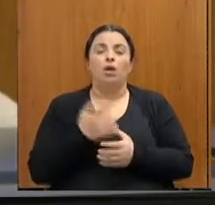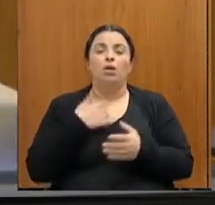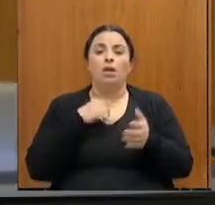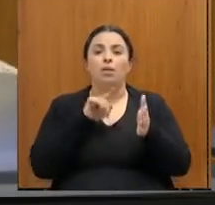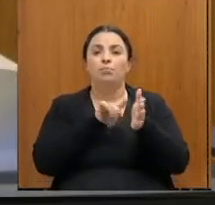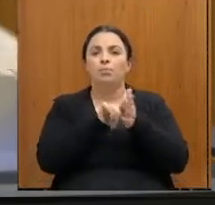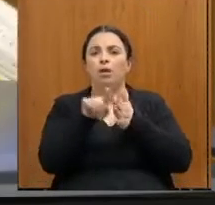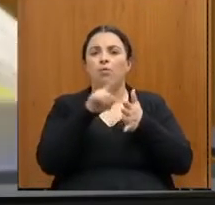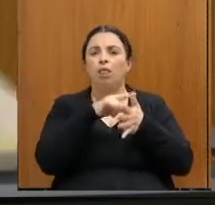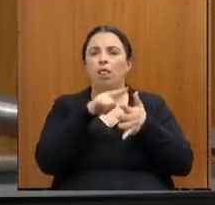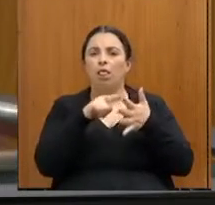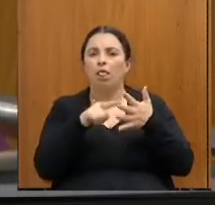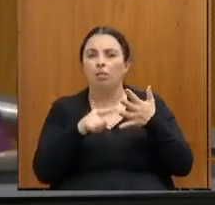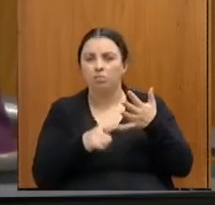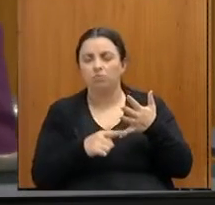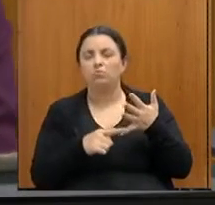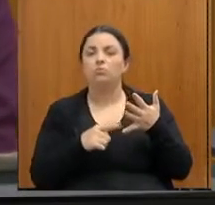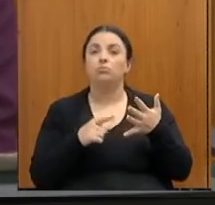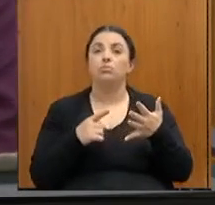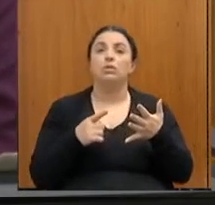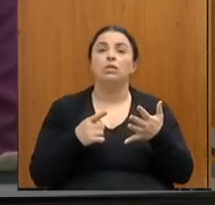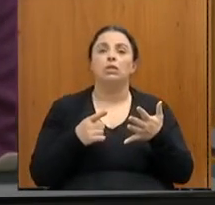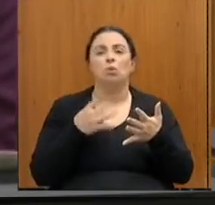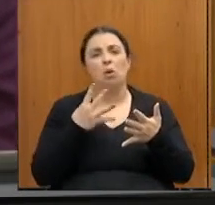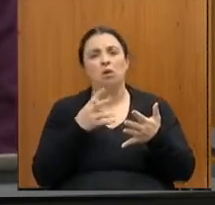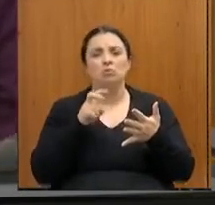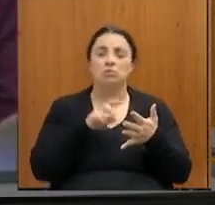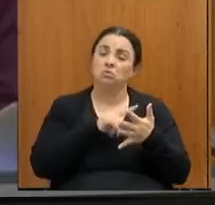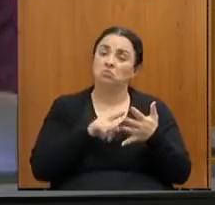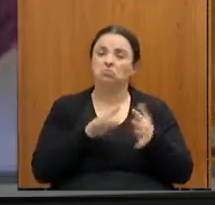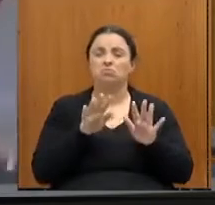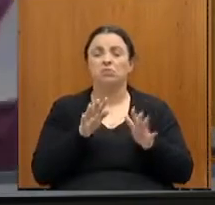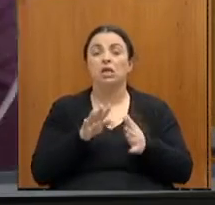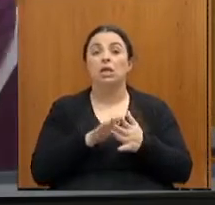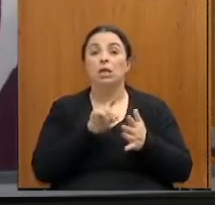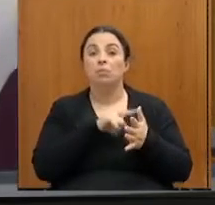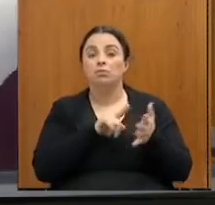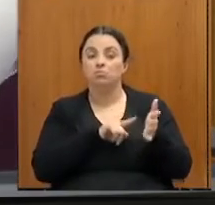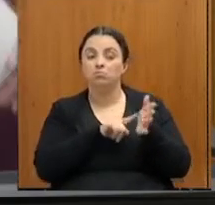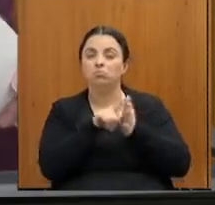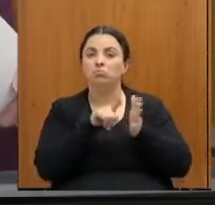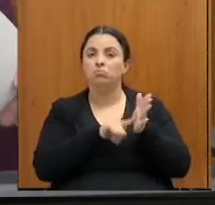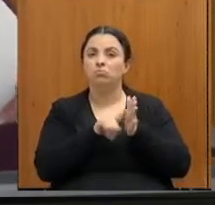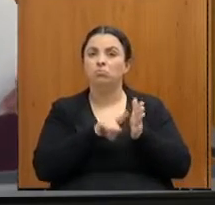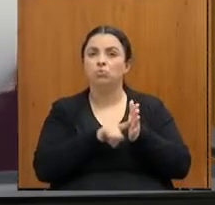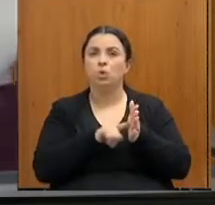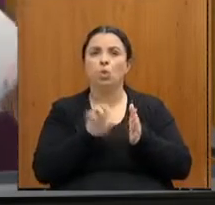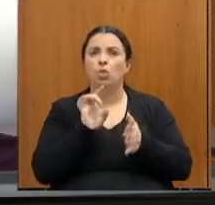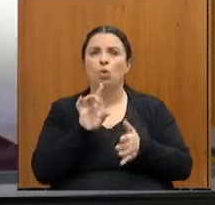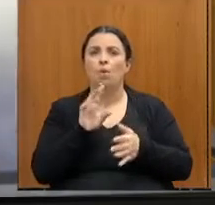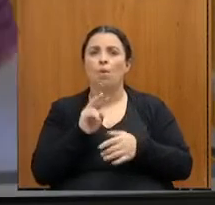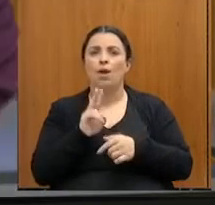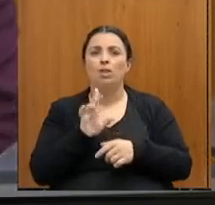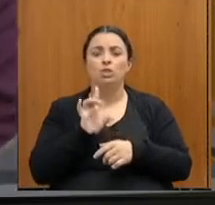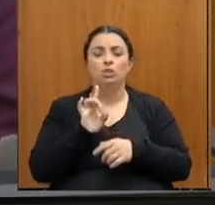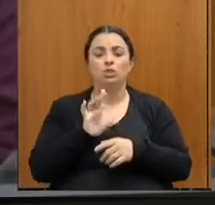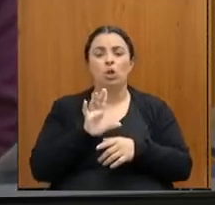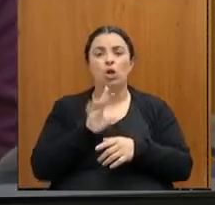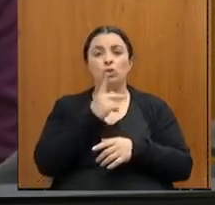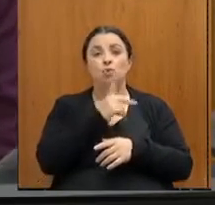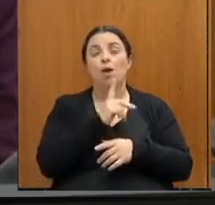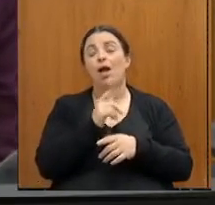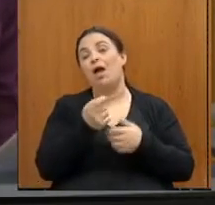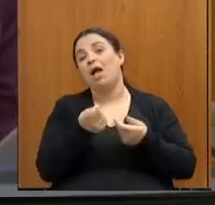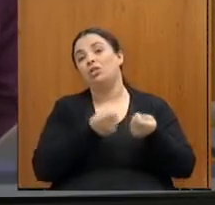questionamentos Presidente mas que não são questionamentos é restritos a sua